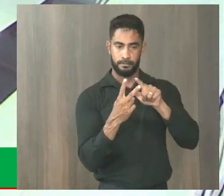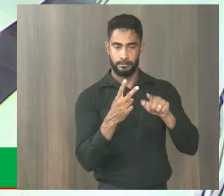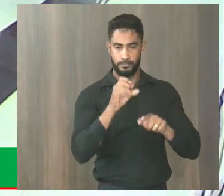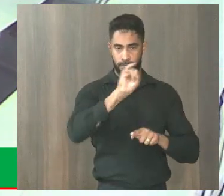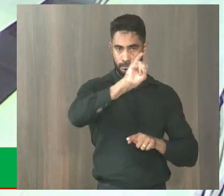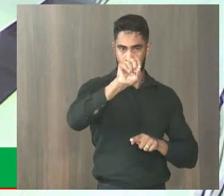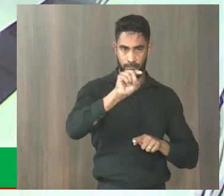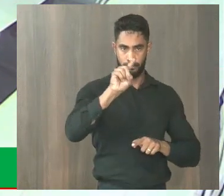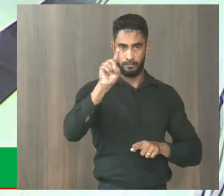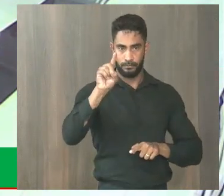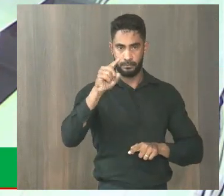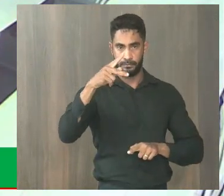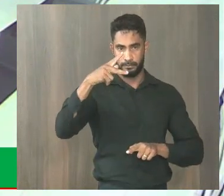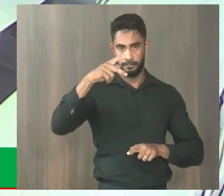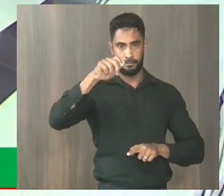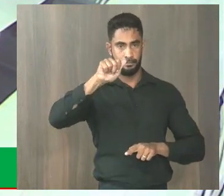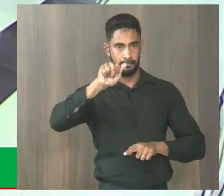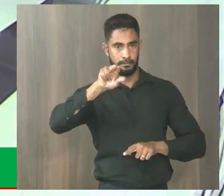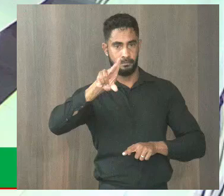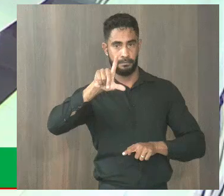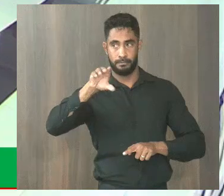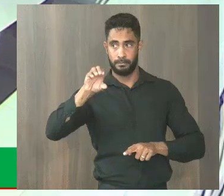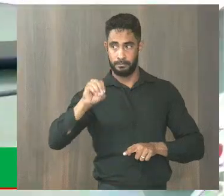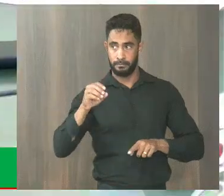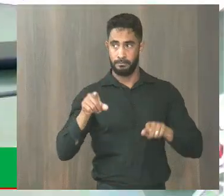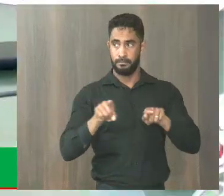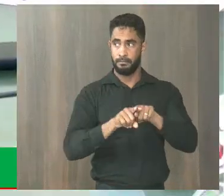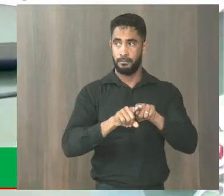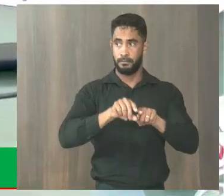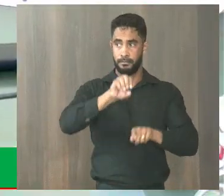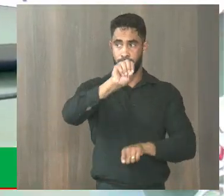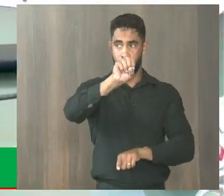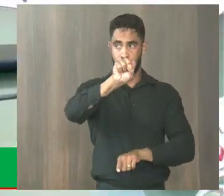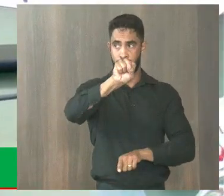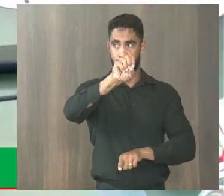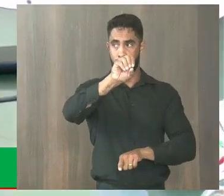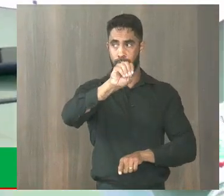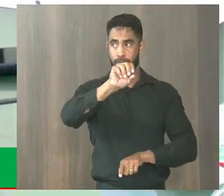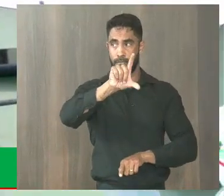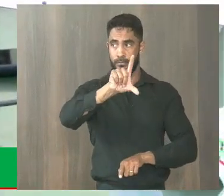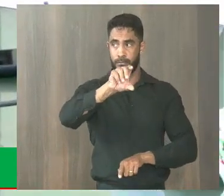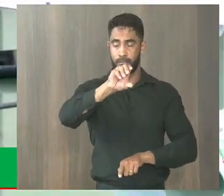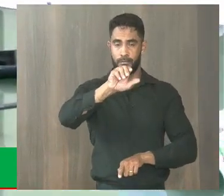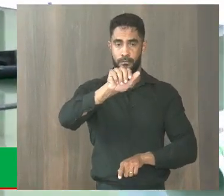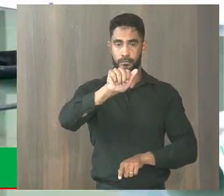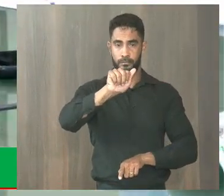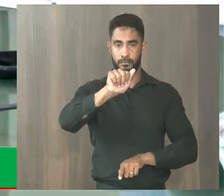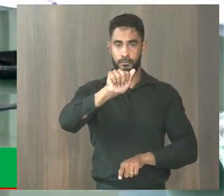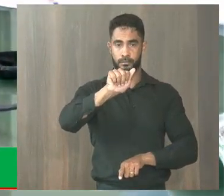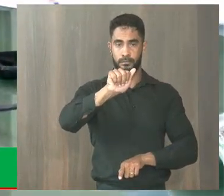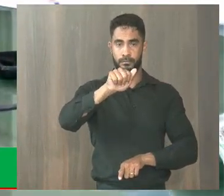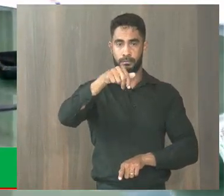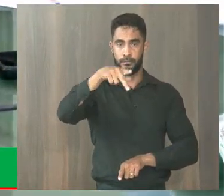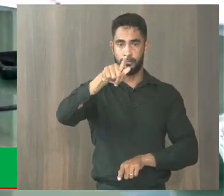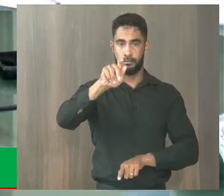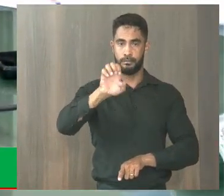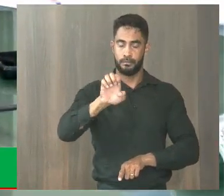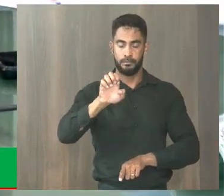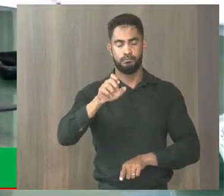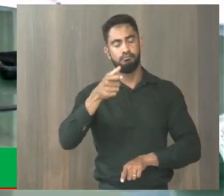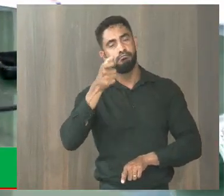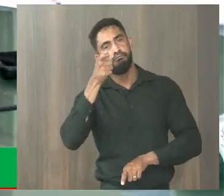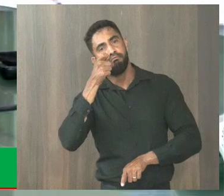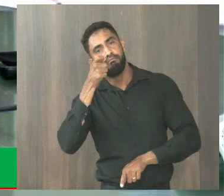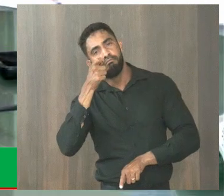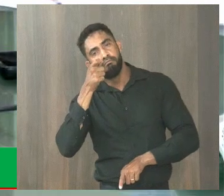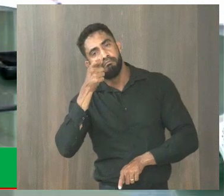José Paulo e Solange, que está aqui presente. A gente fica feliz de ver a população vindo participar